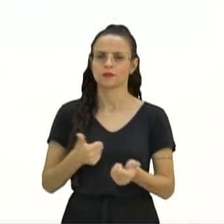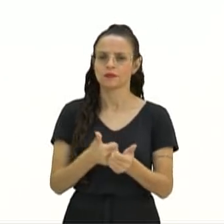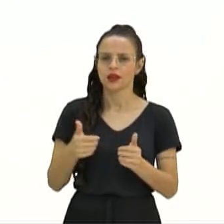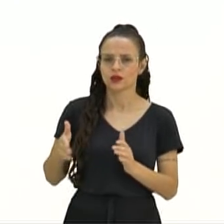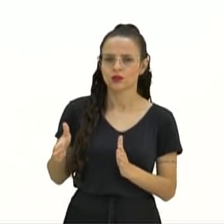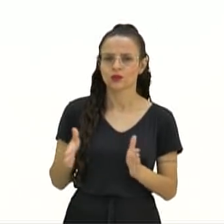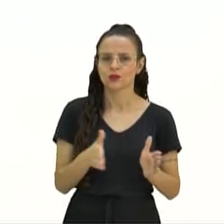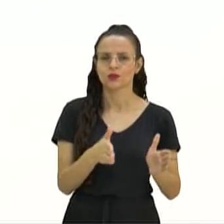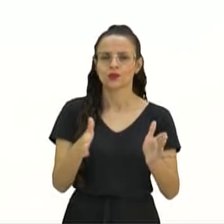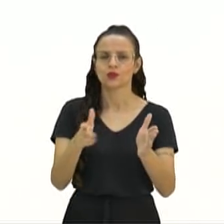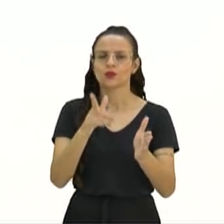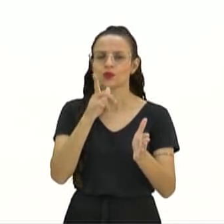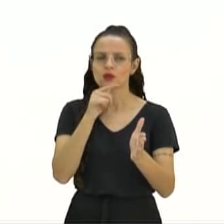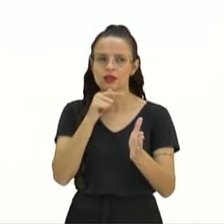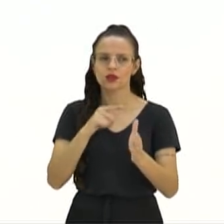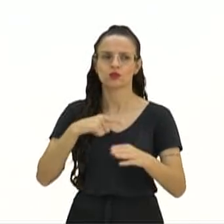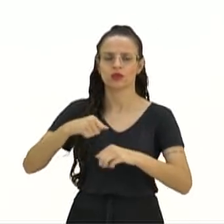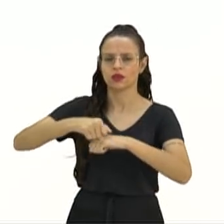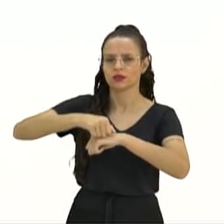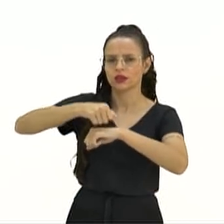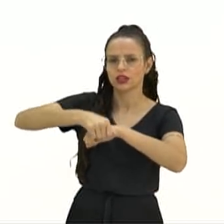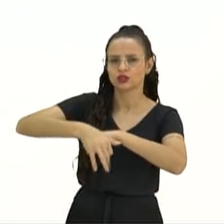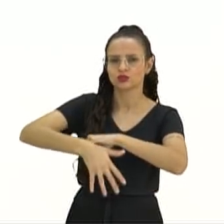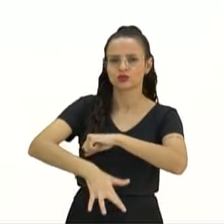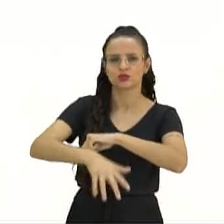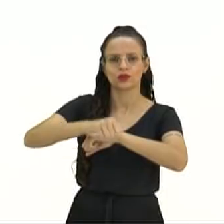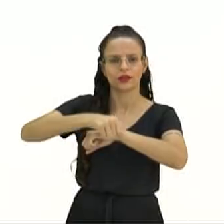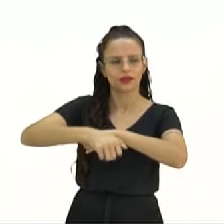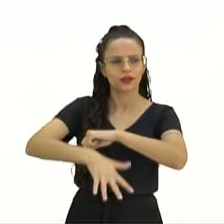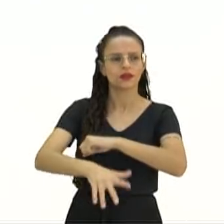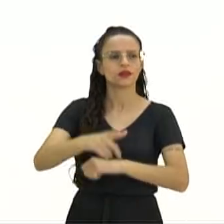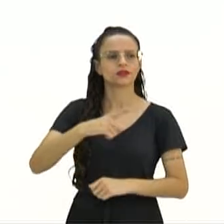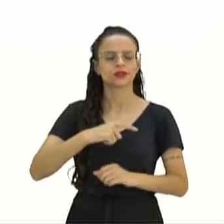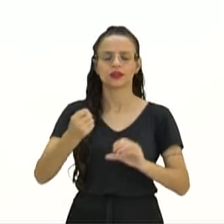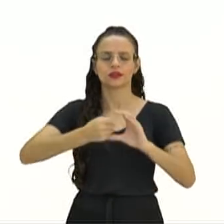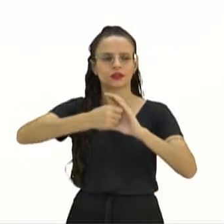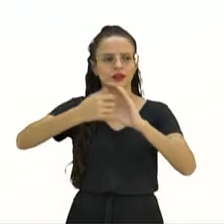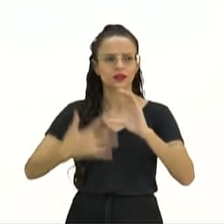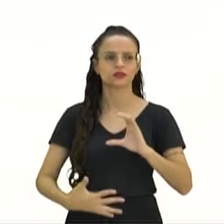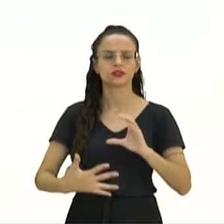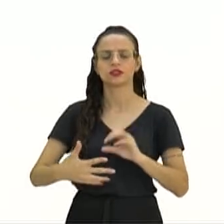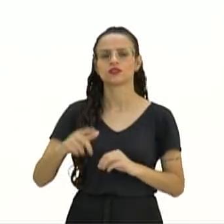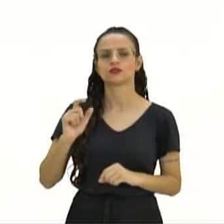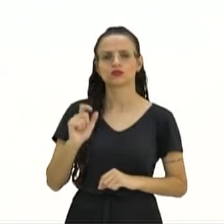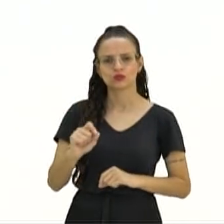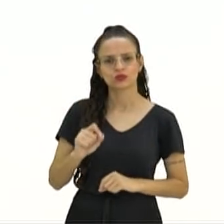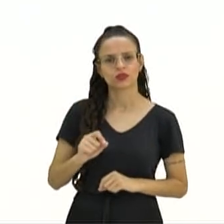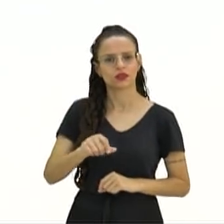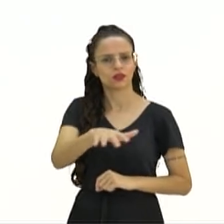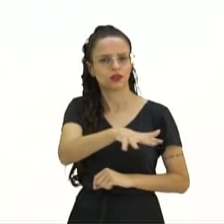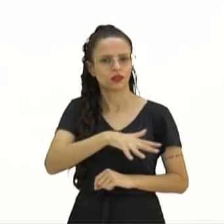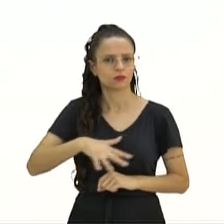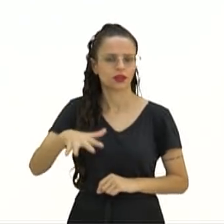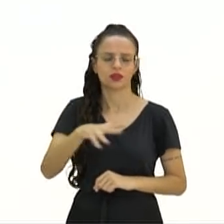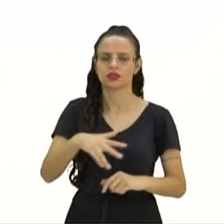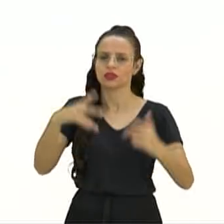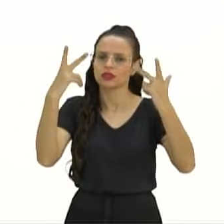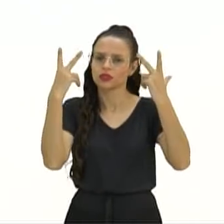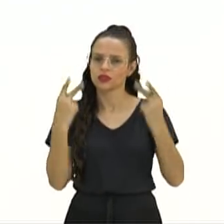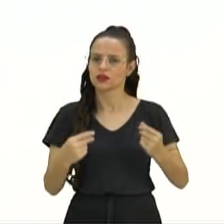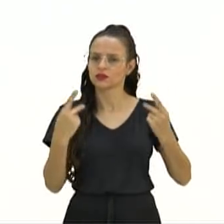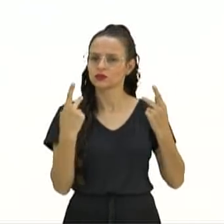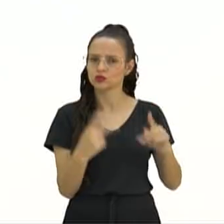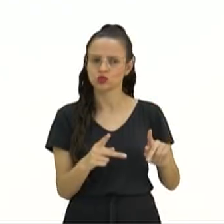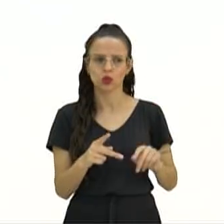rio, eu tenho uma cachoeira, eu tenho ali características de um meio natural